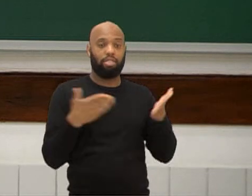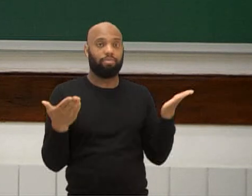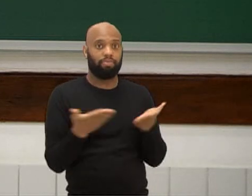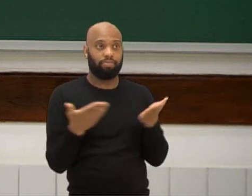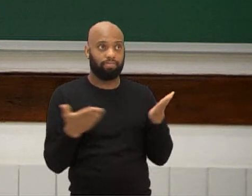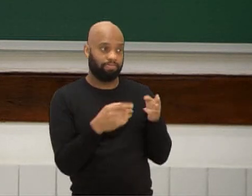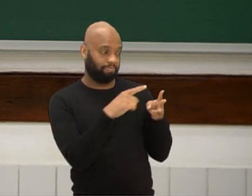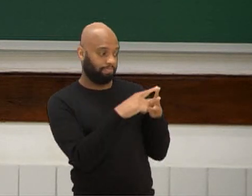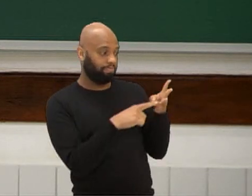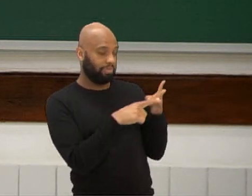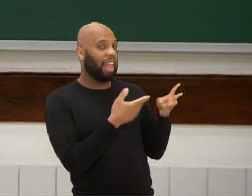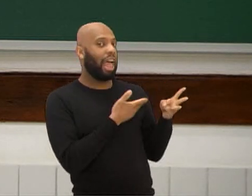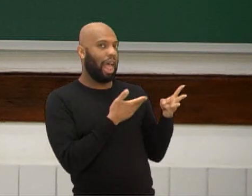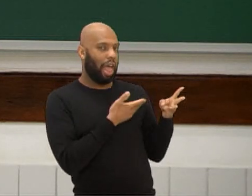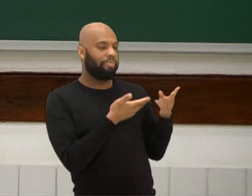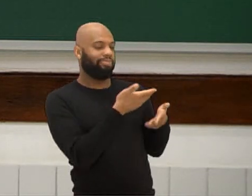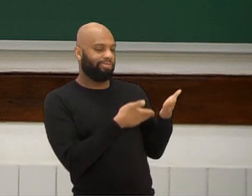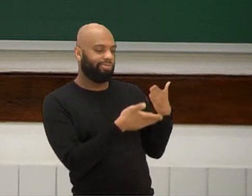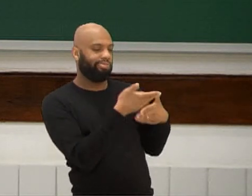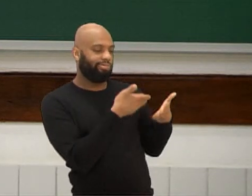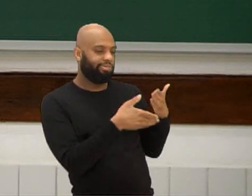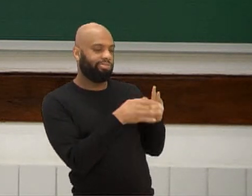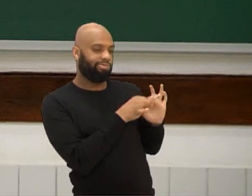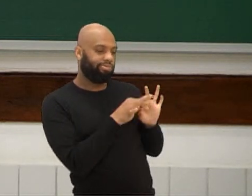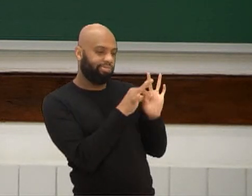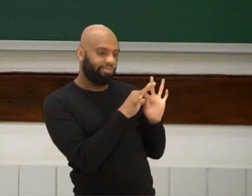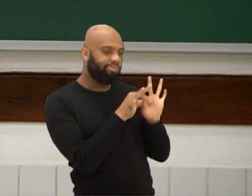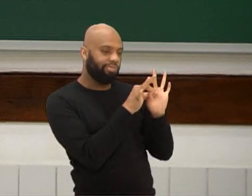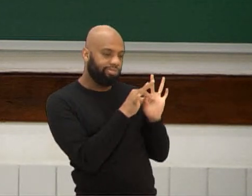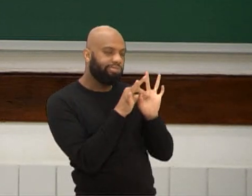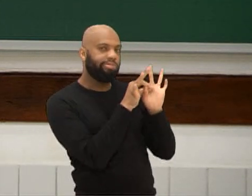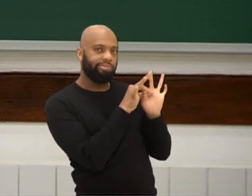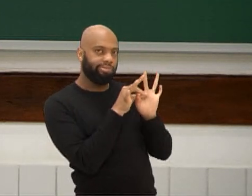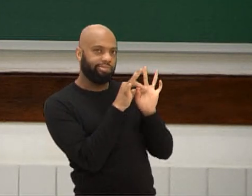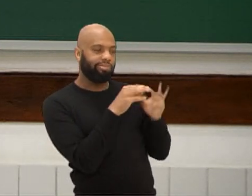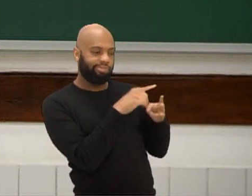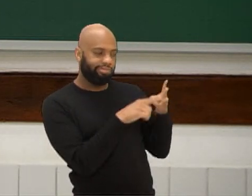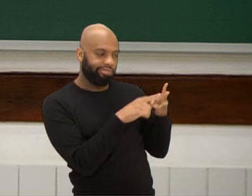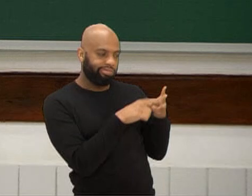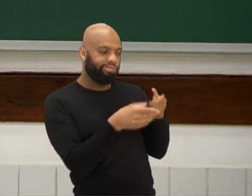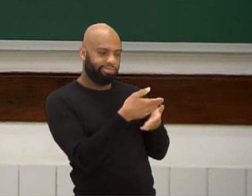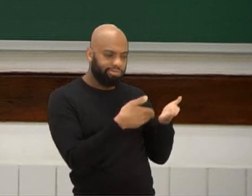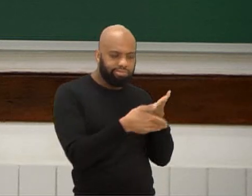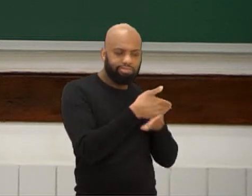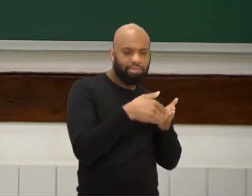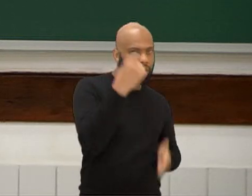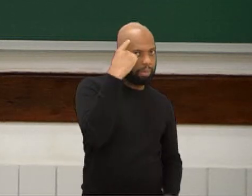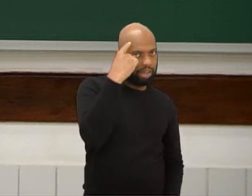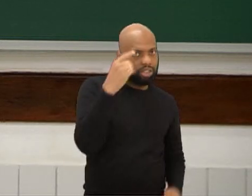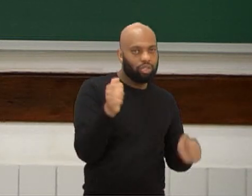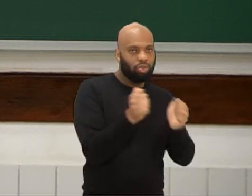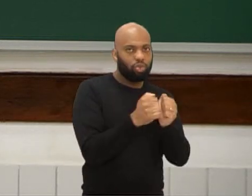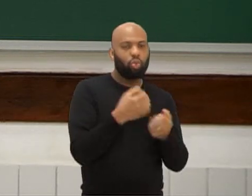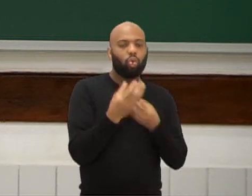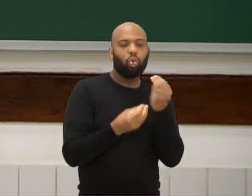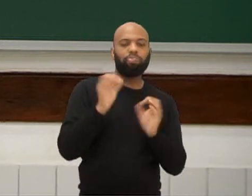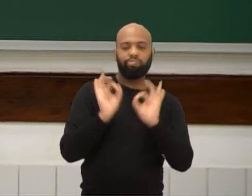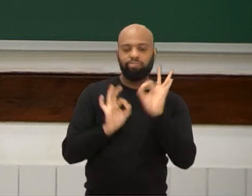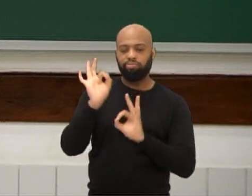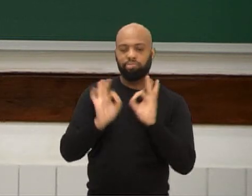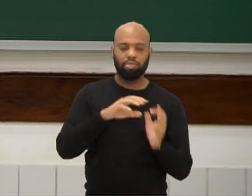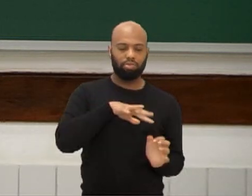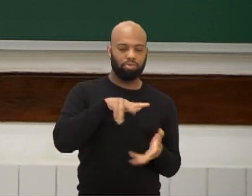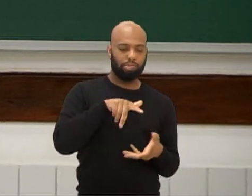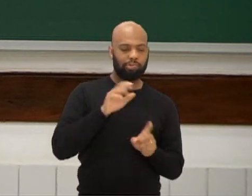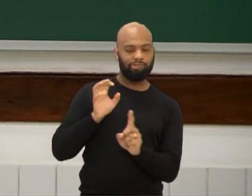eles eram amiguinhos, né? Estavam ali, eram aliados, confabulando, pensando em como organizar o mundo.